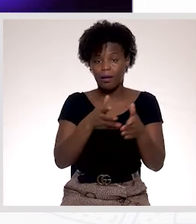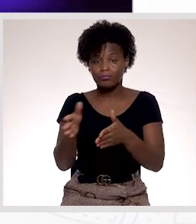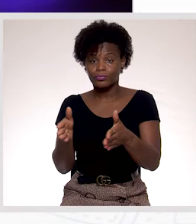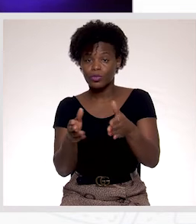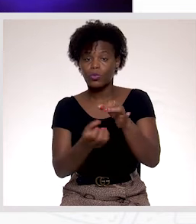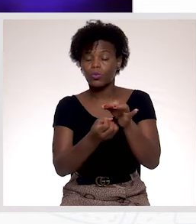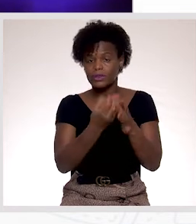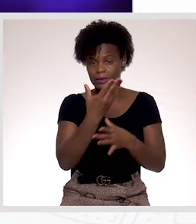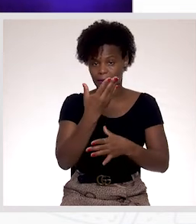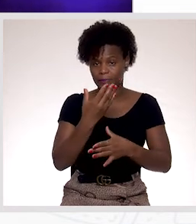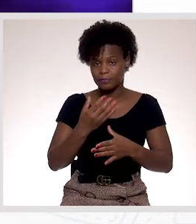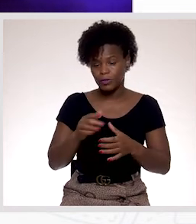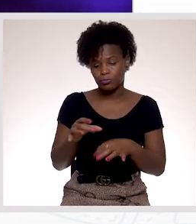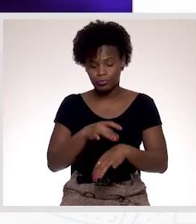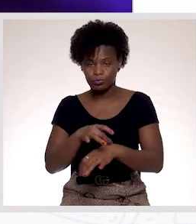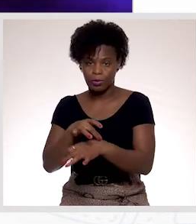conduz.